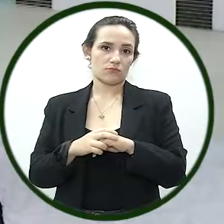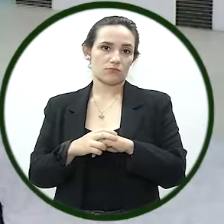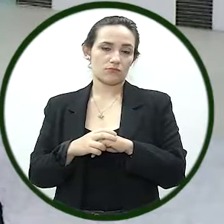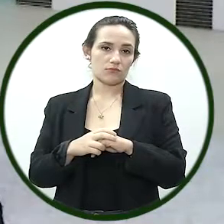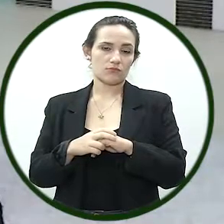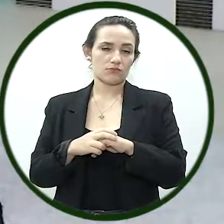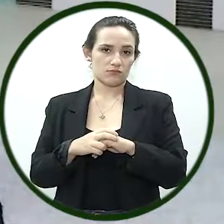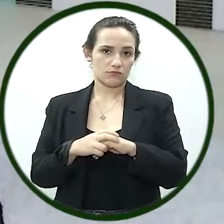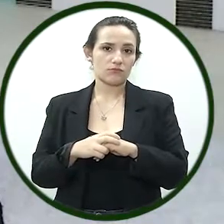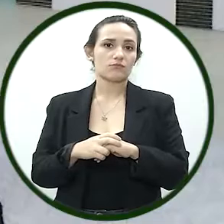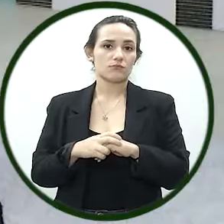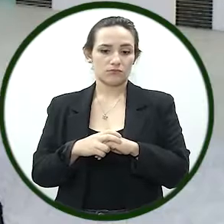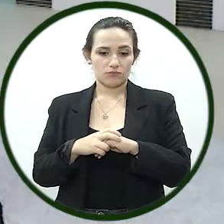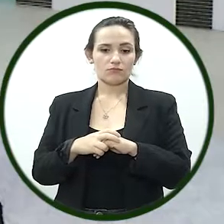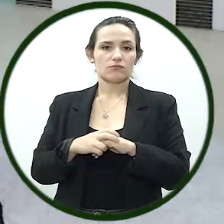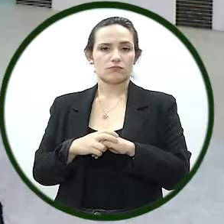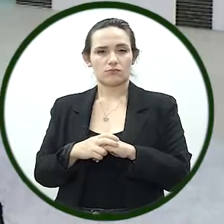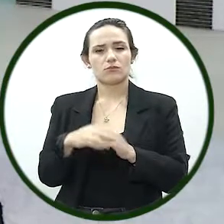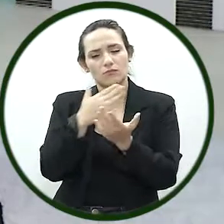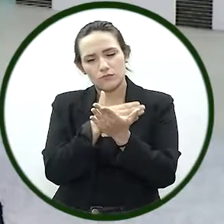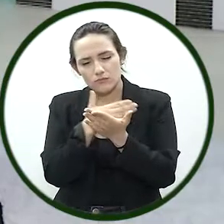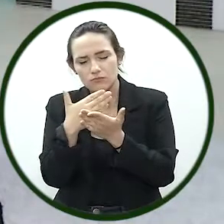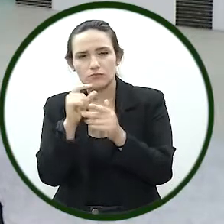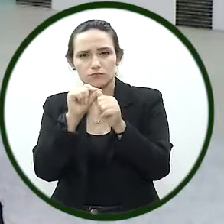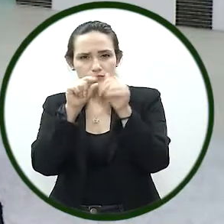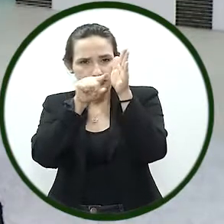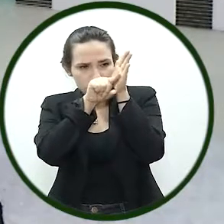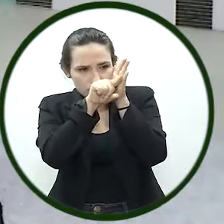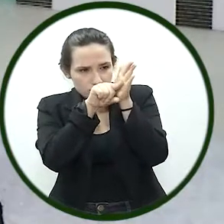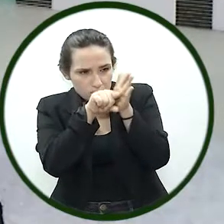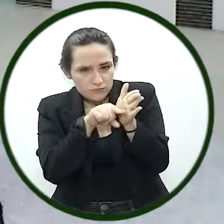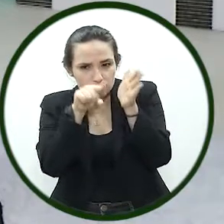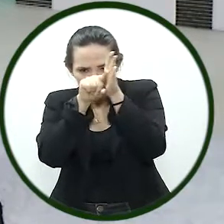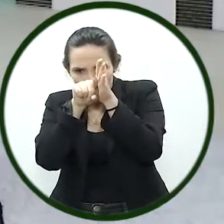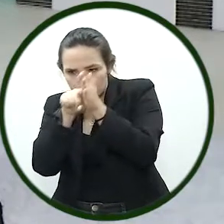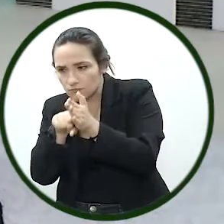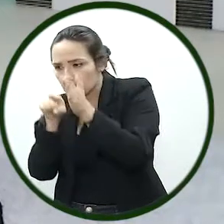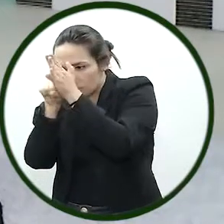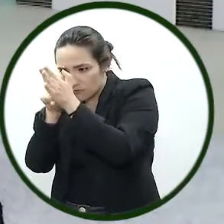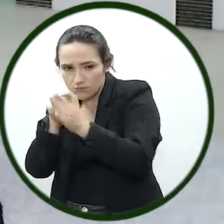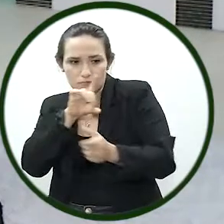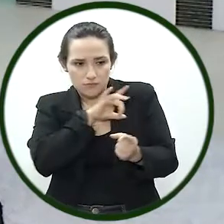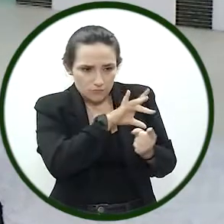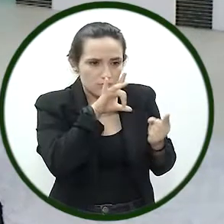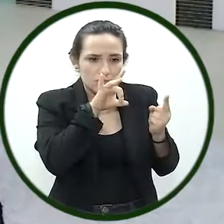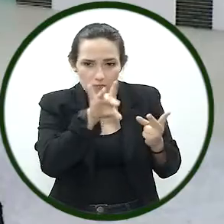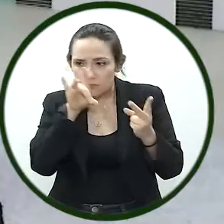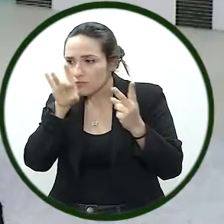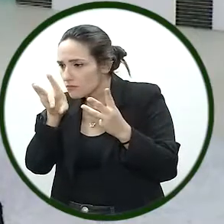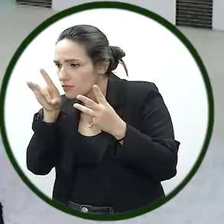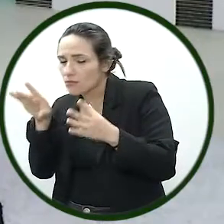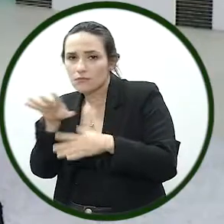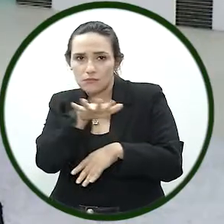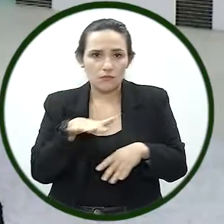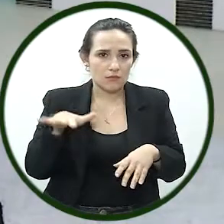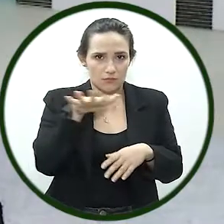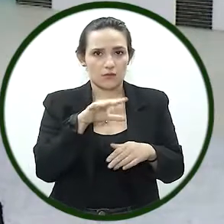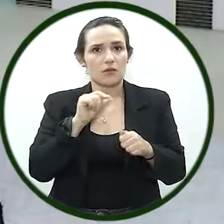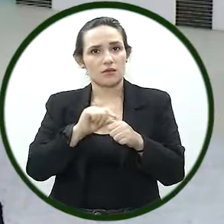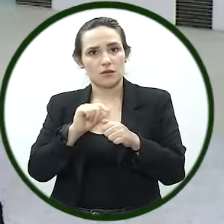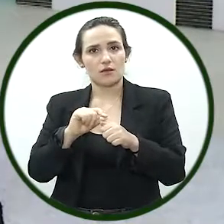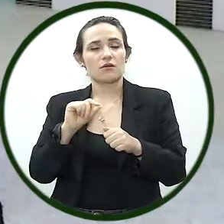processos de investigação de cada área e fazer esse mapeamento. Seria